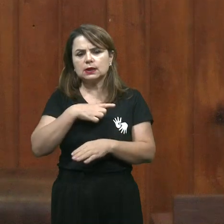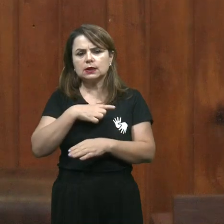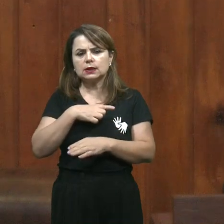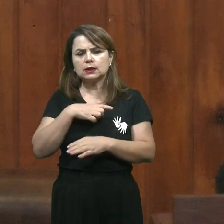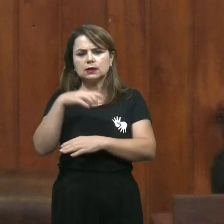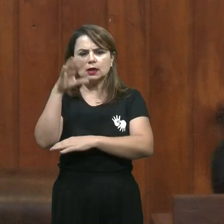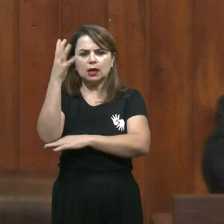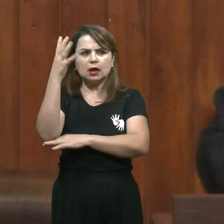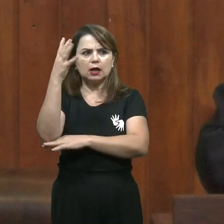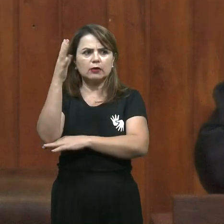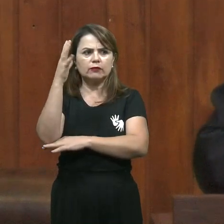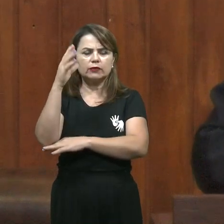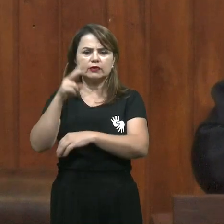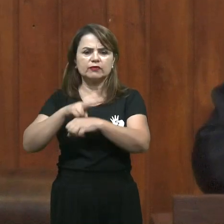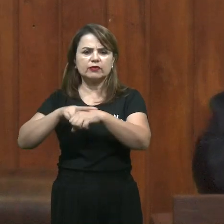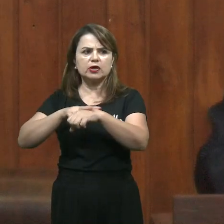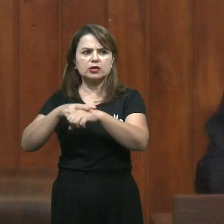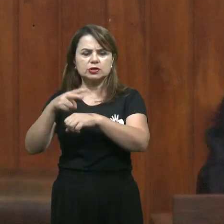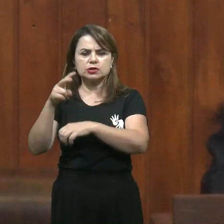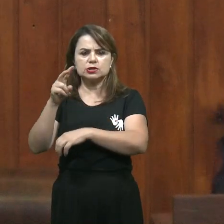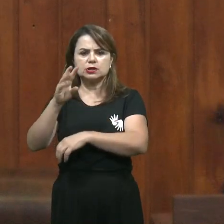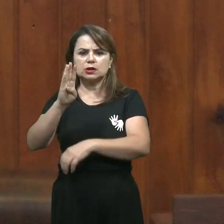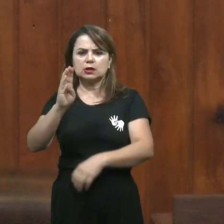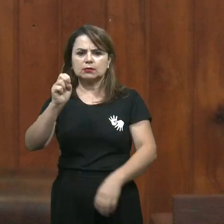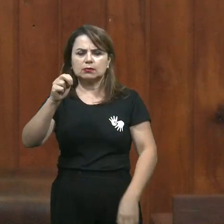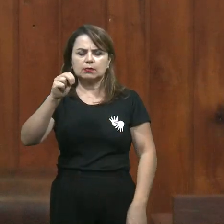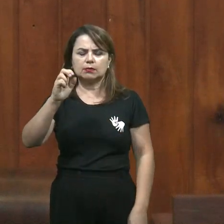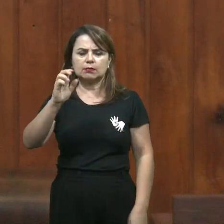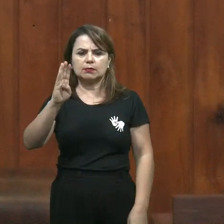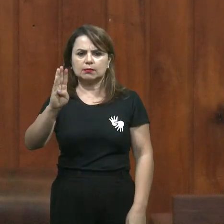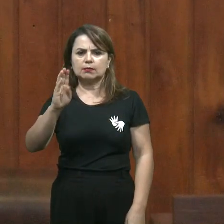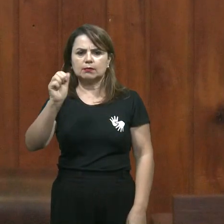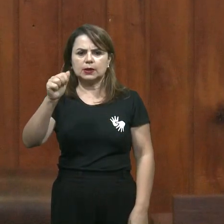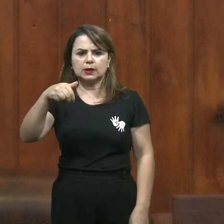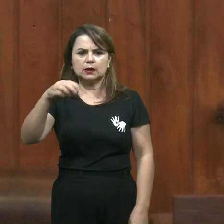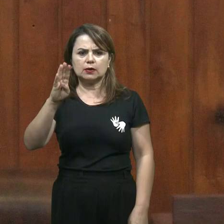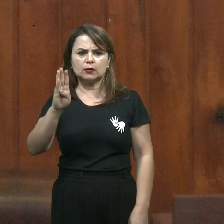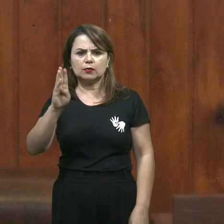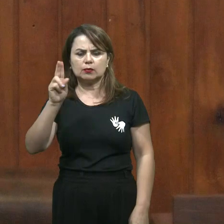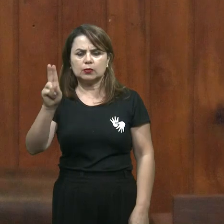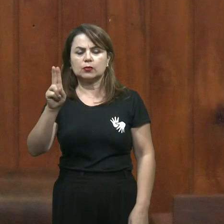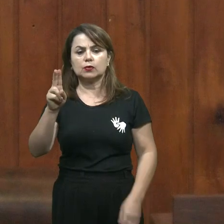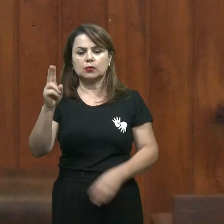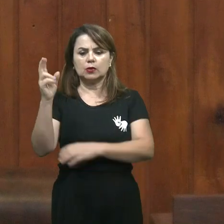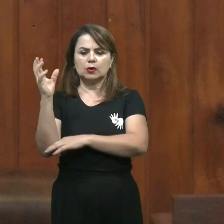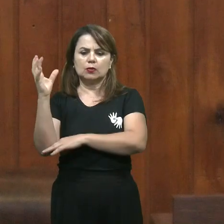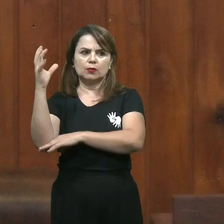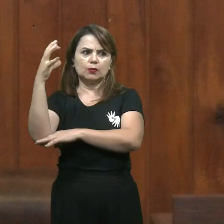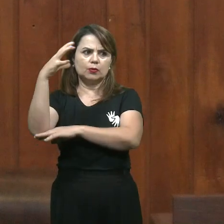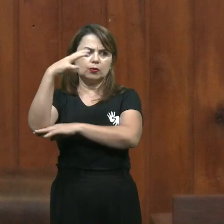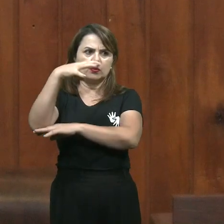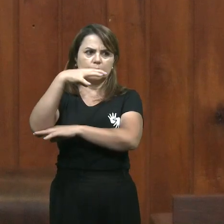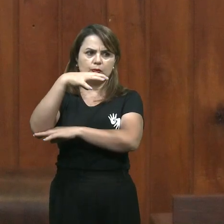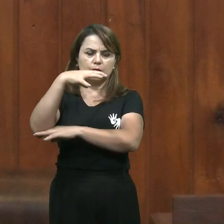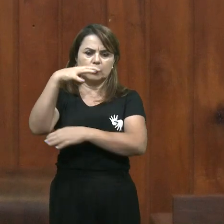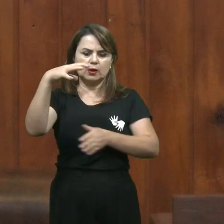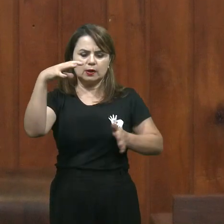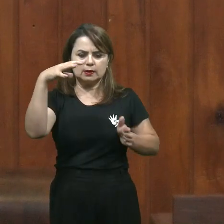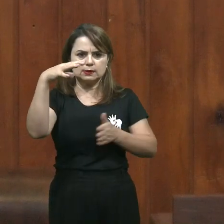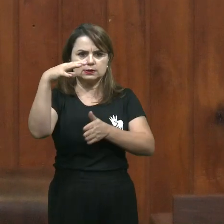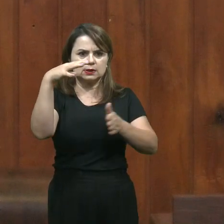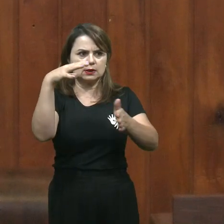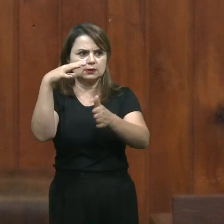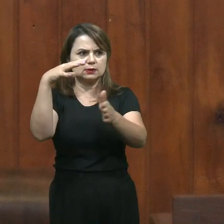incêndio, queimaram, estão caídos, estão caindo, trazendo risco de acidente àqueles moradores ali que são usuários dessa